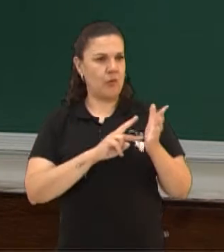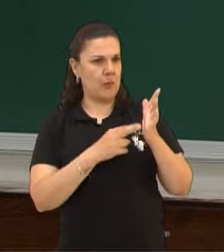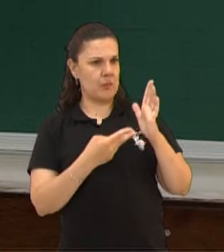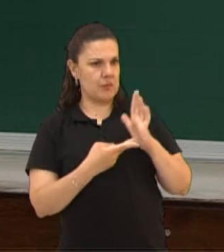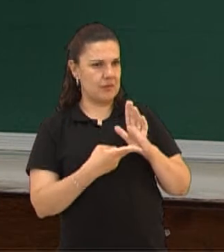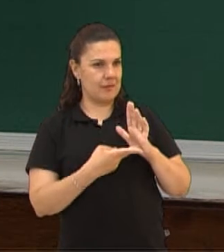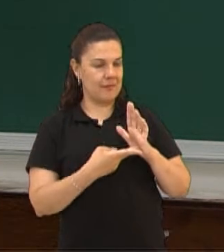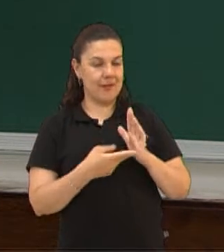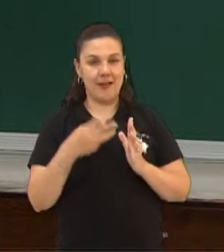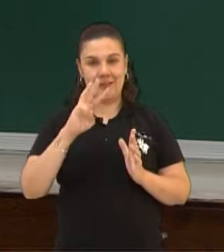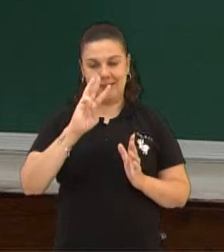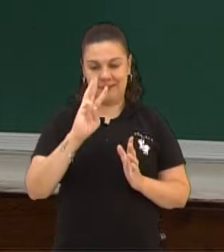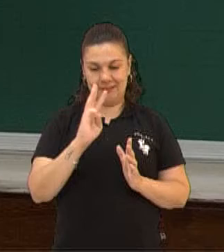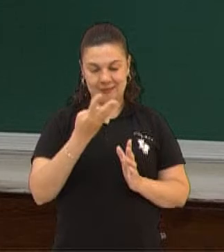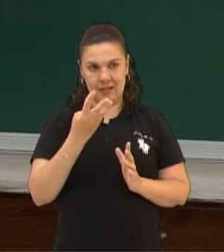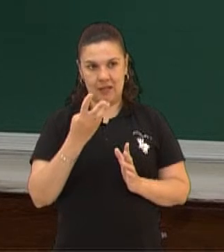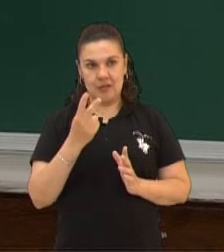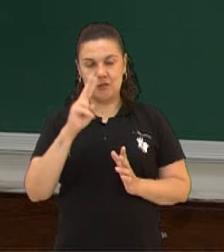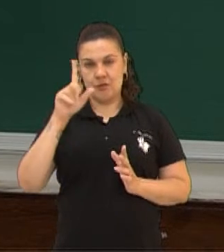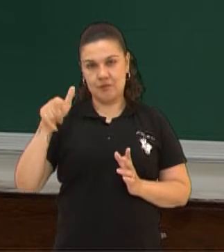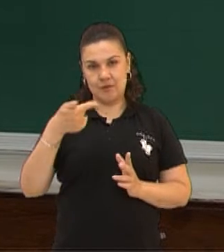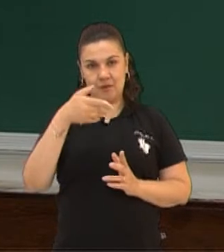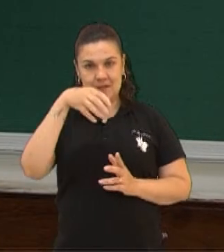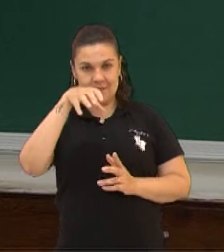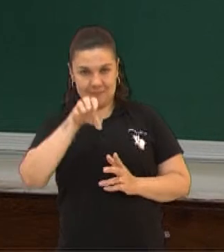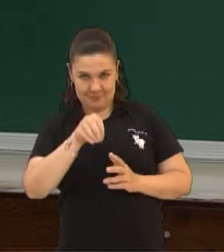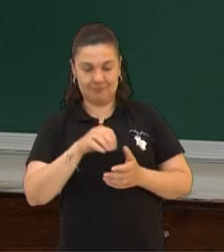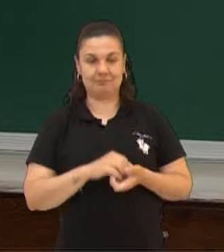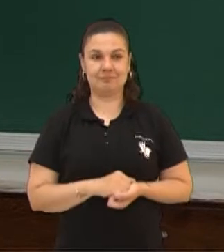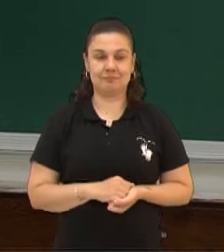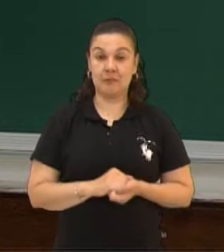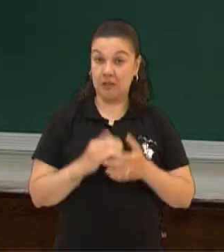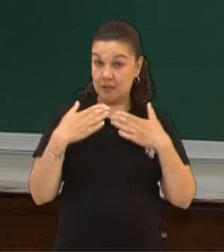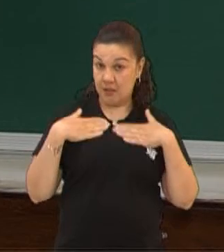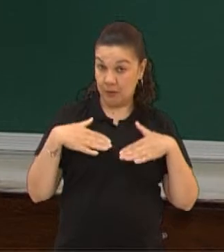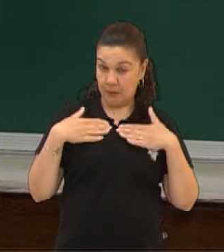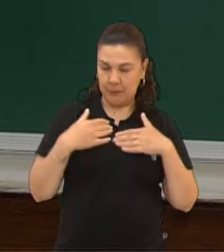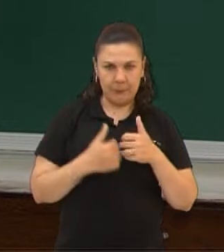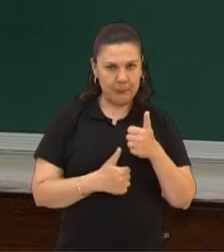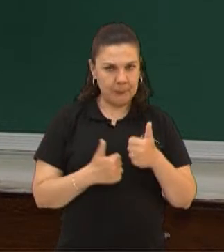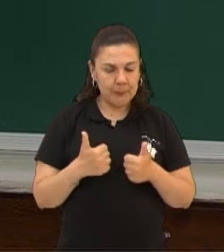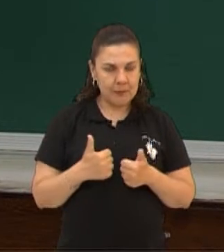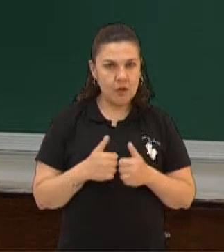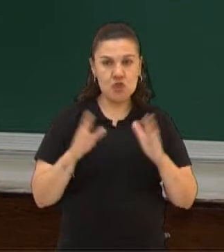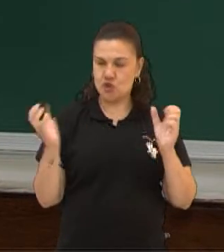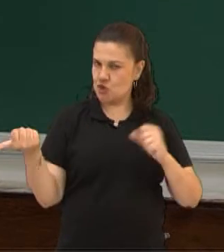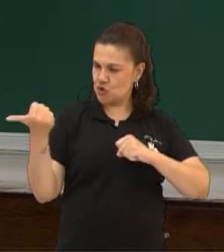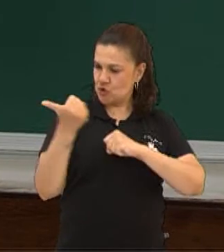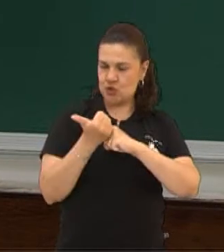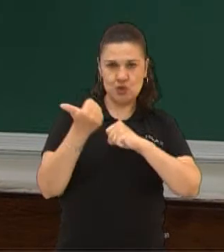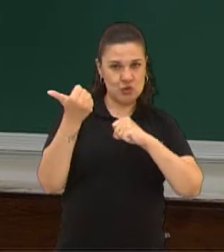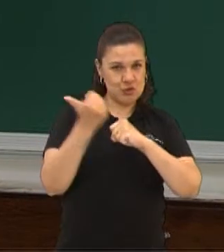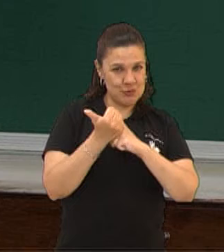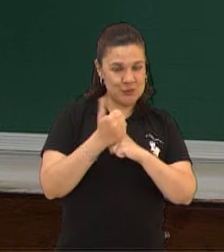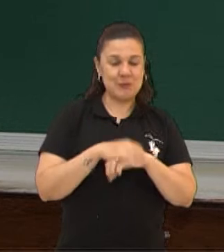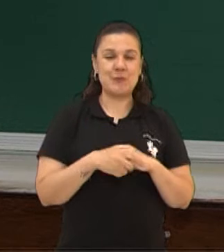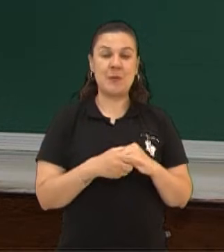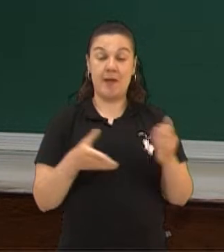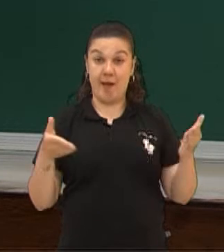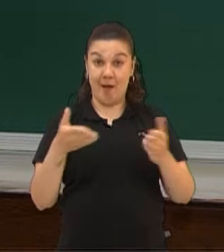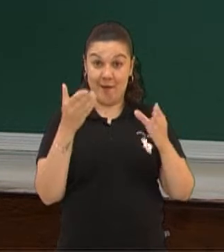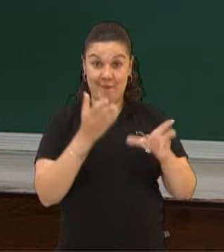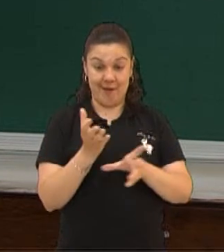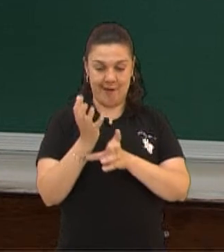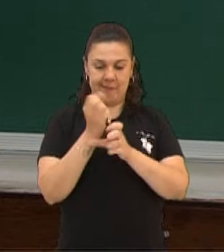seja, 3 vezes 2,70. Tranquilo? Só substituímos ali. Agora a gente vai